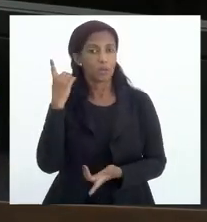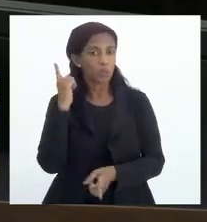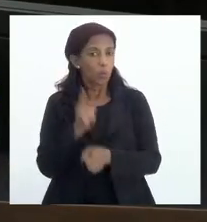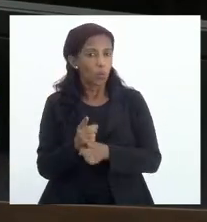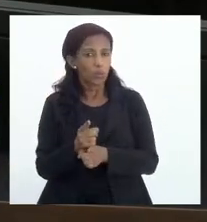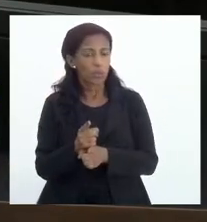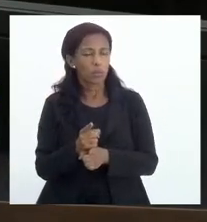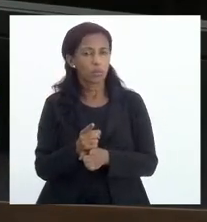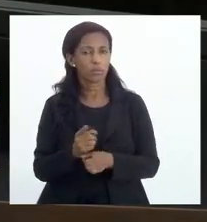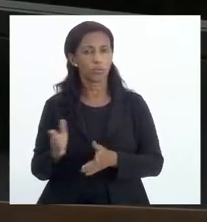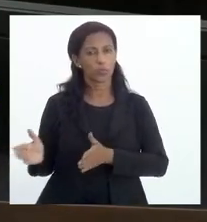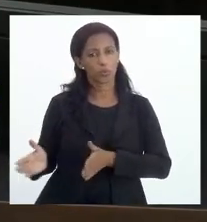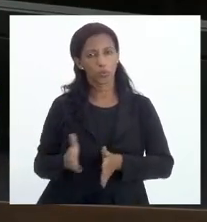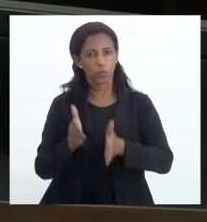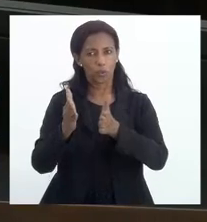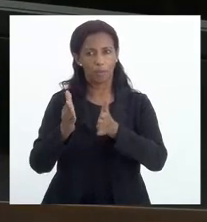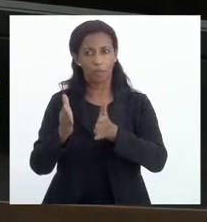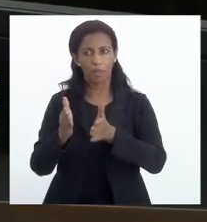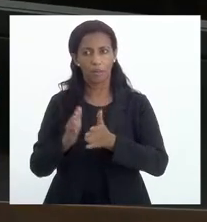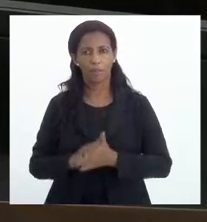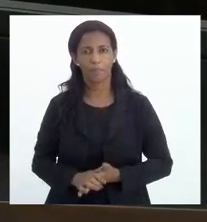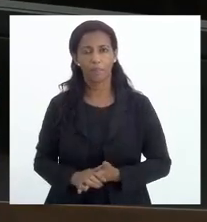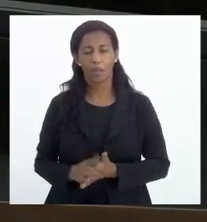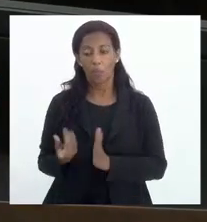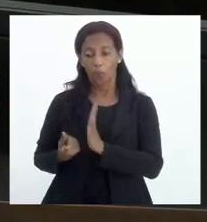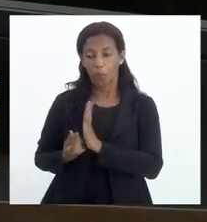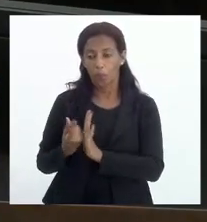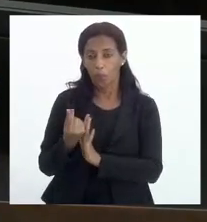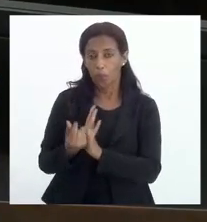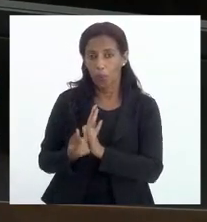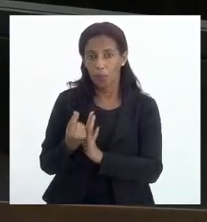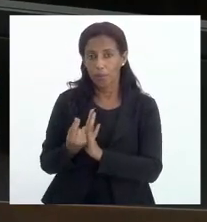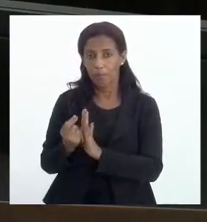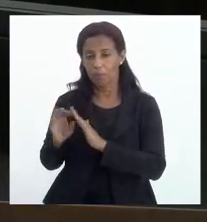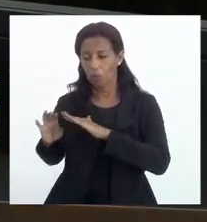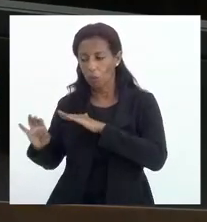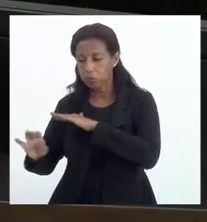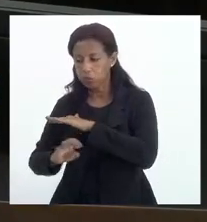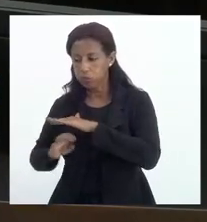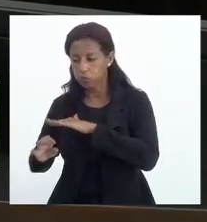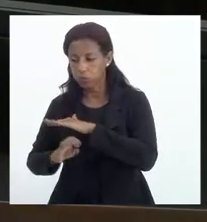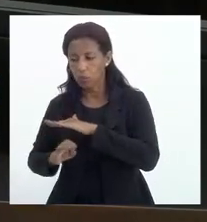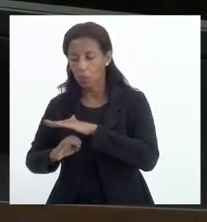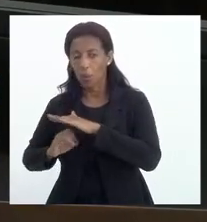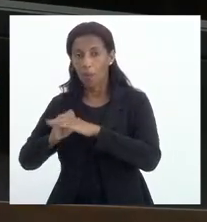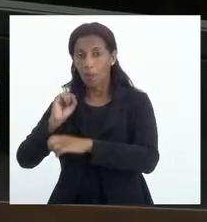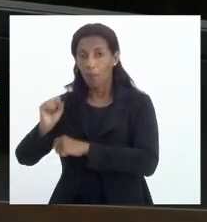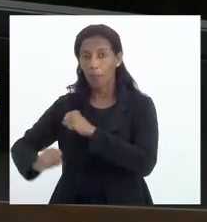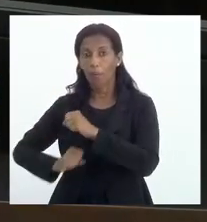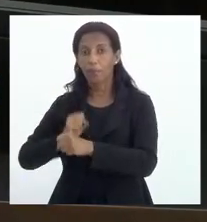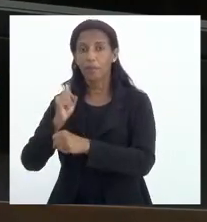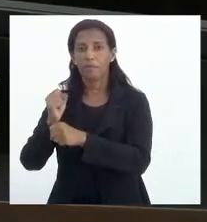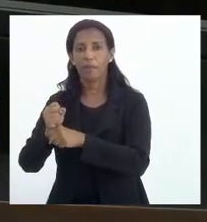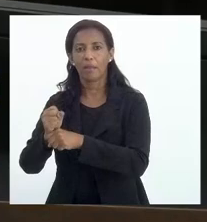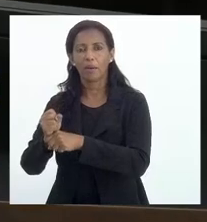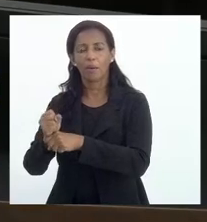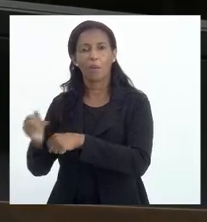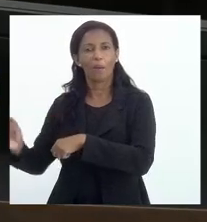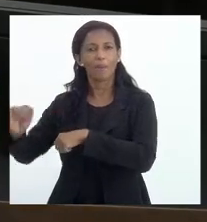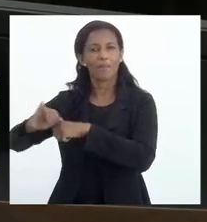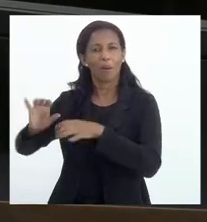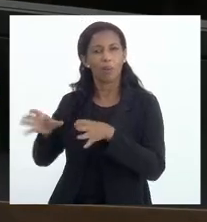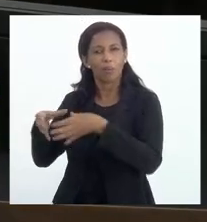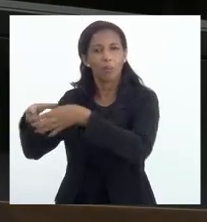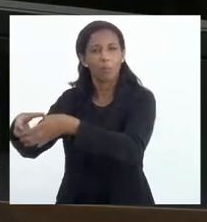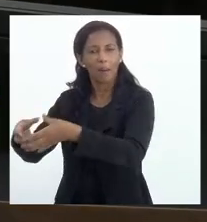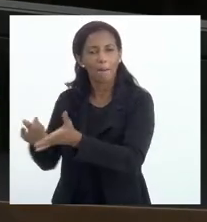solução para carregar o orçamento da concessão para o ano que vem como despesa de capital. Teoricamente,